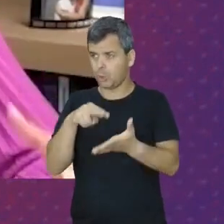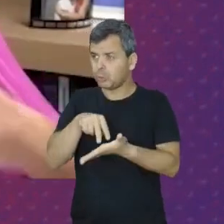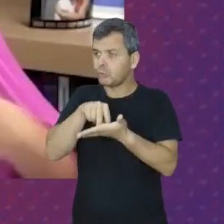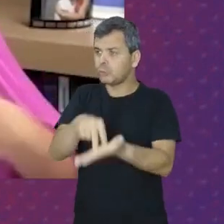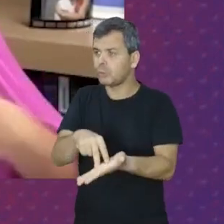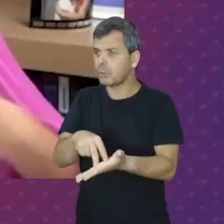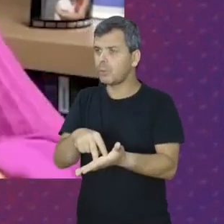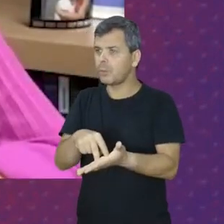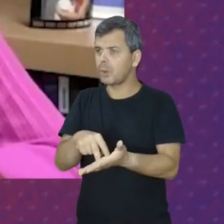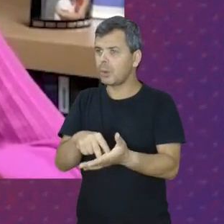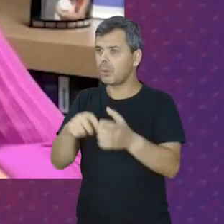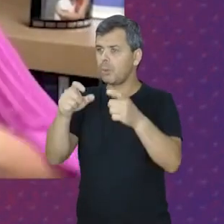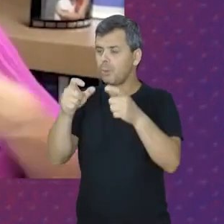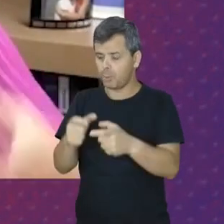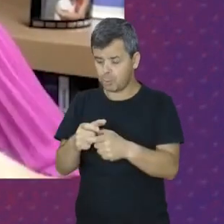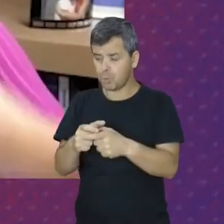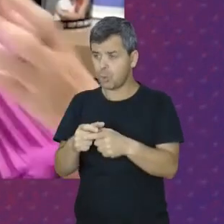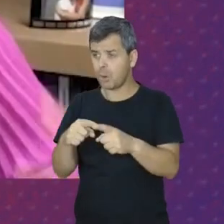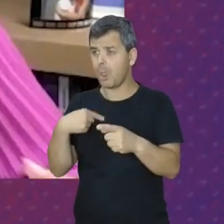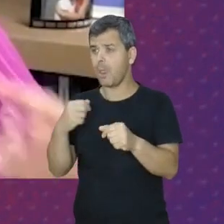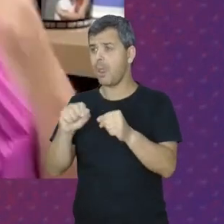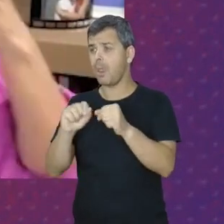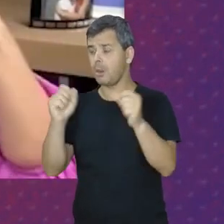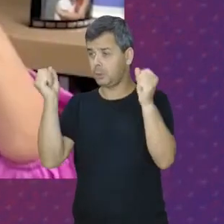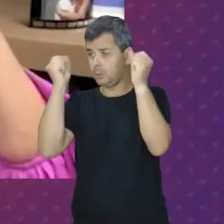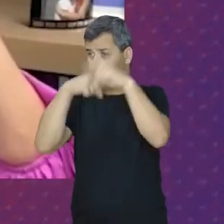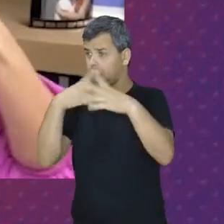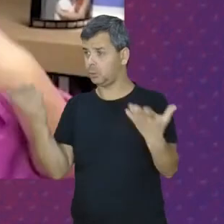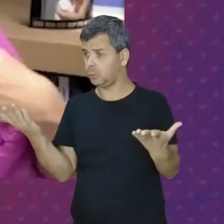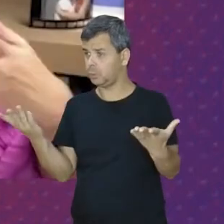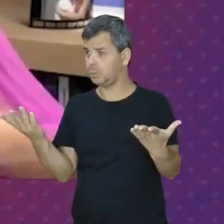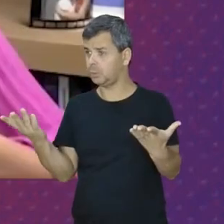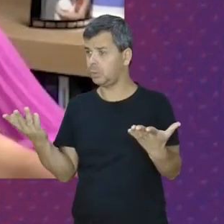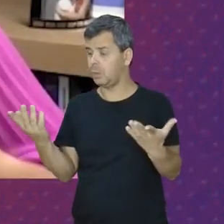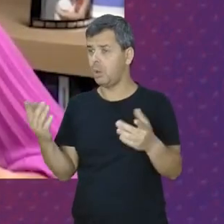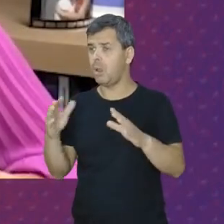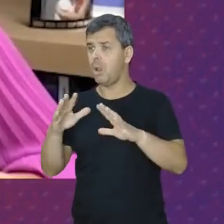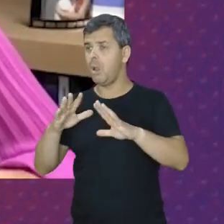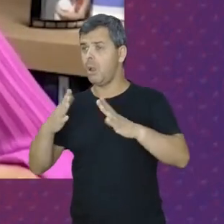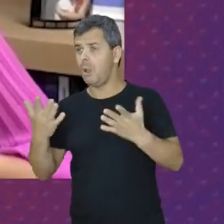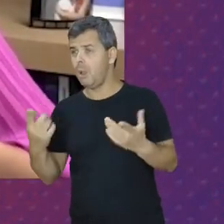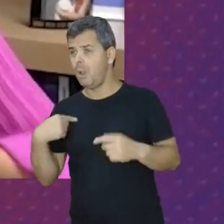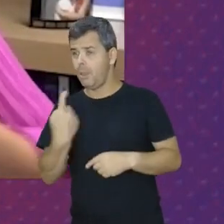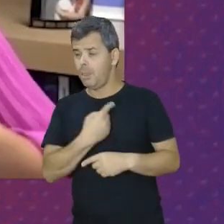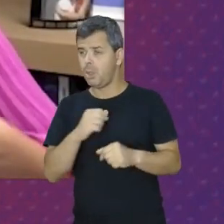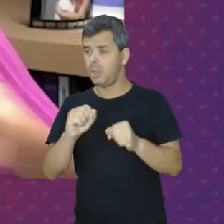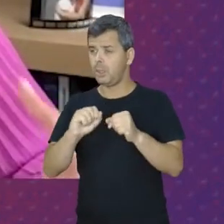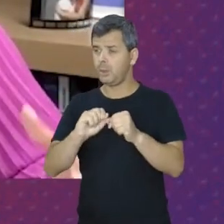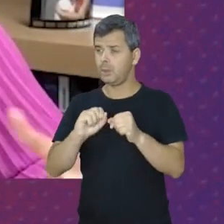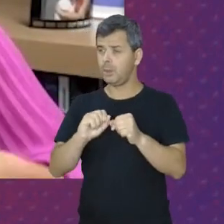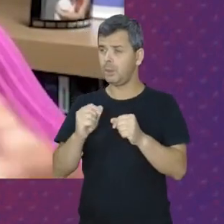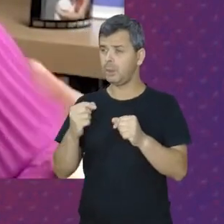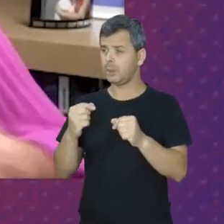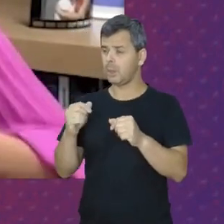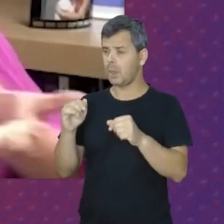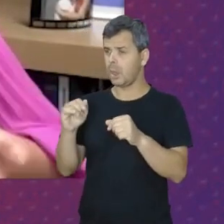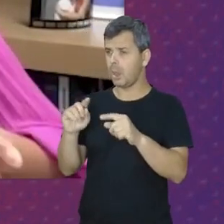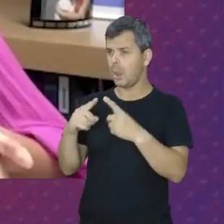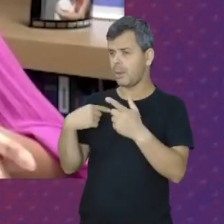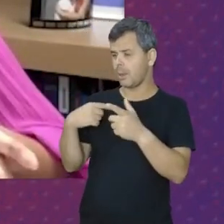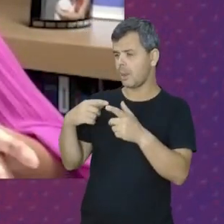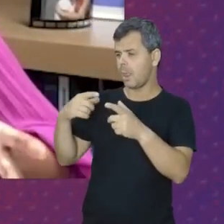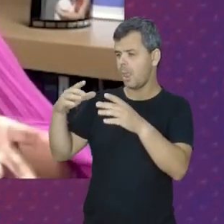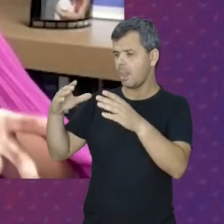nesse lugar em que somos poucas se torna mais difícil, né? Nós nos tornamos exceções nessas